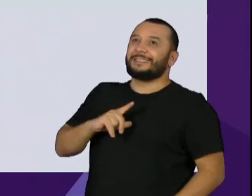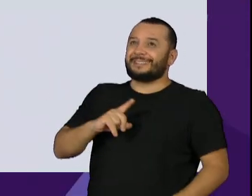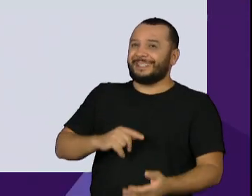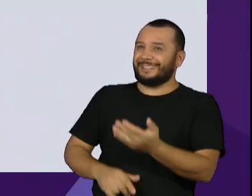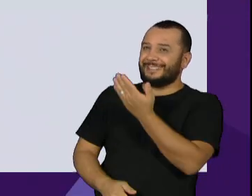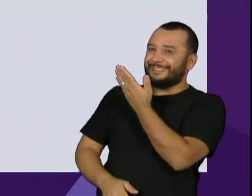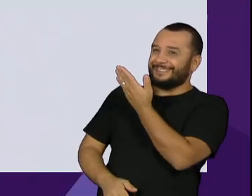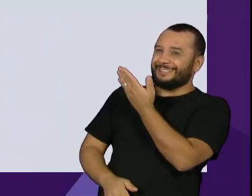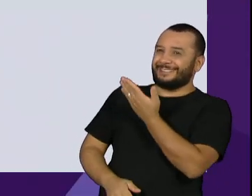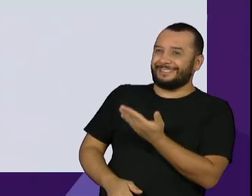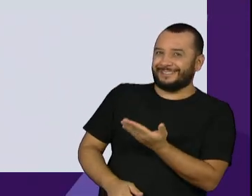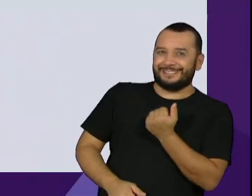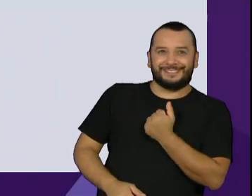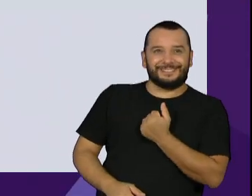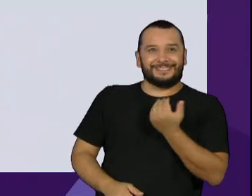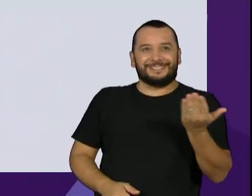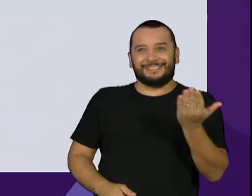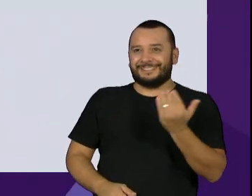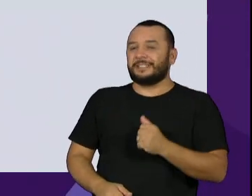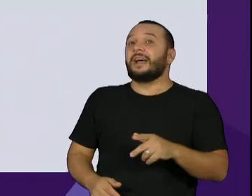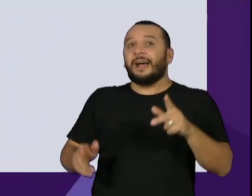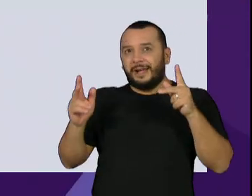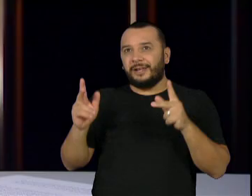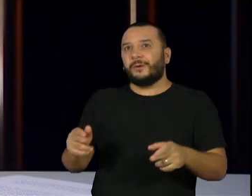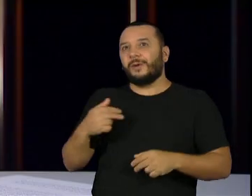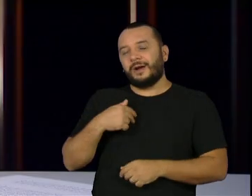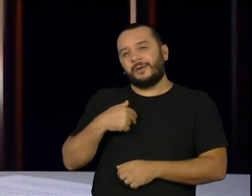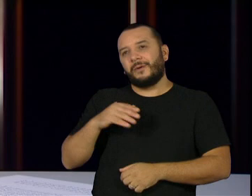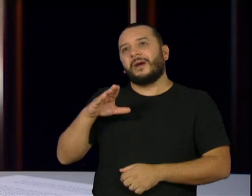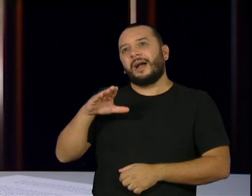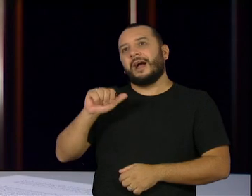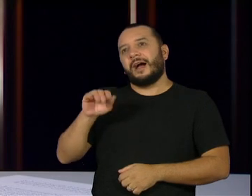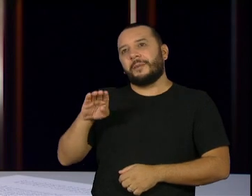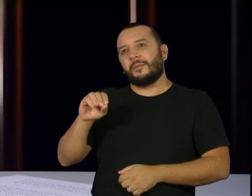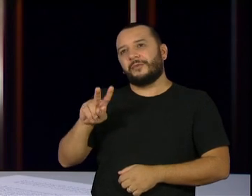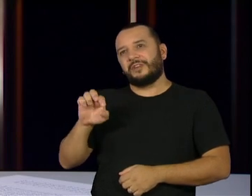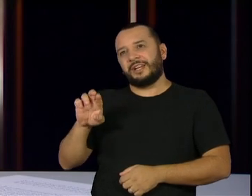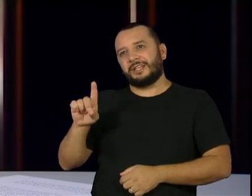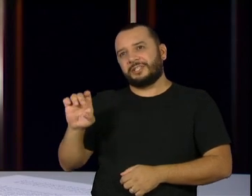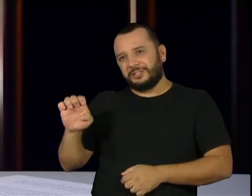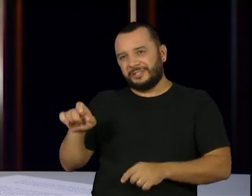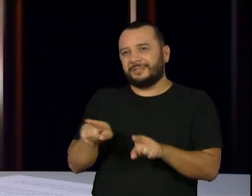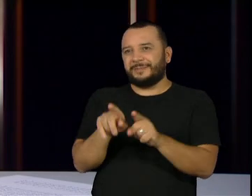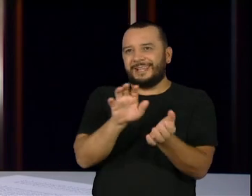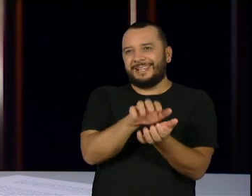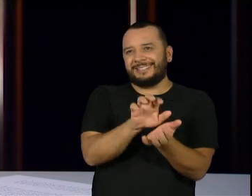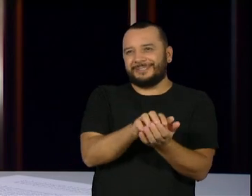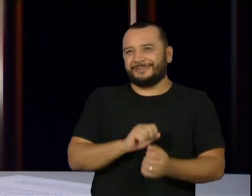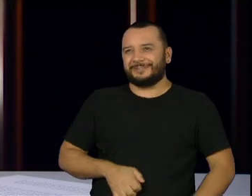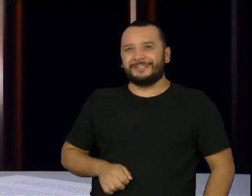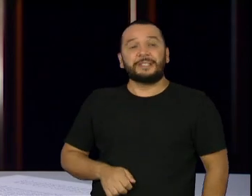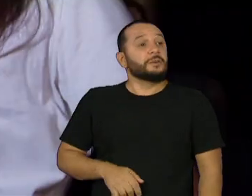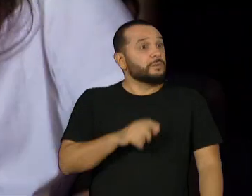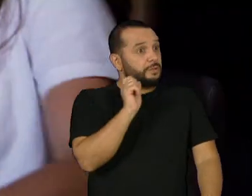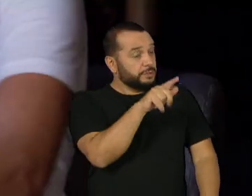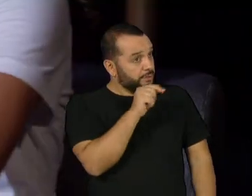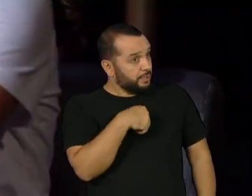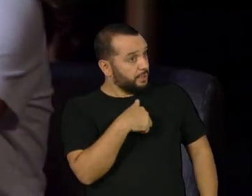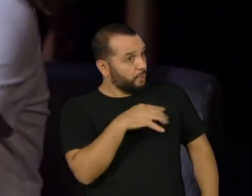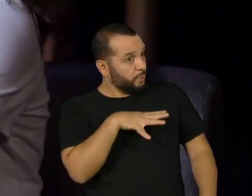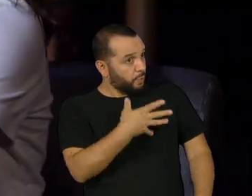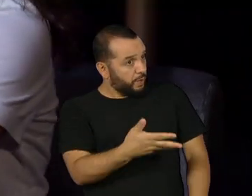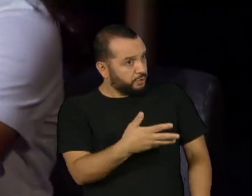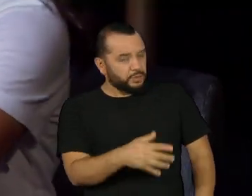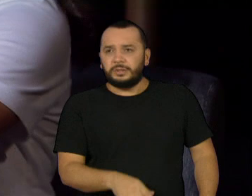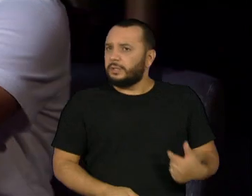quase a mesma que há entre Cabo Verde e Recife. Que menina corajosa, hein? Eu não parei de ter